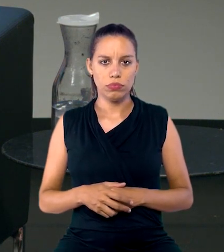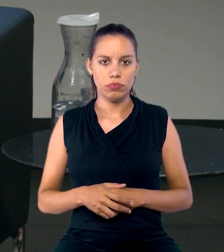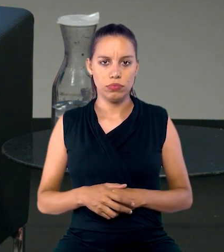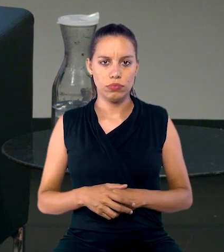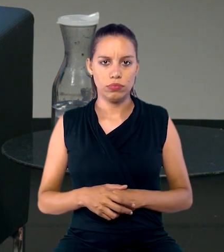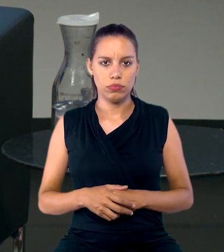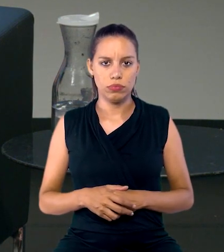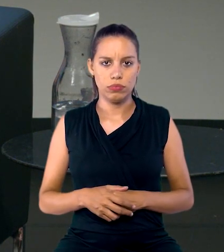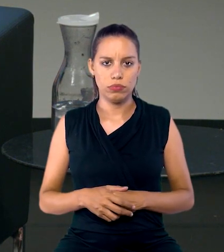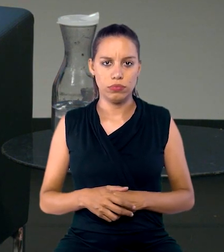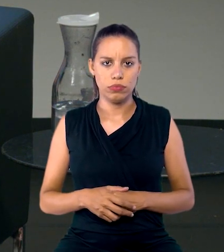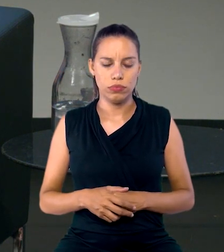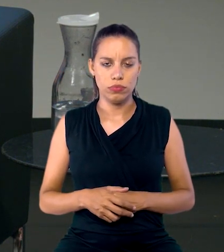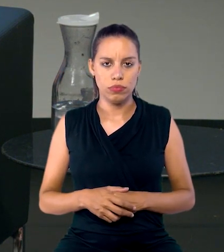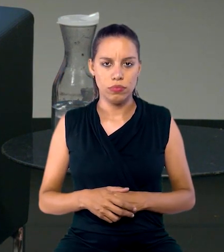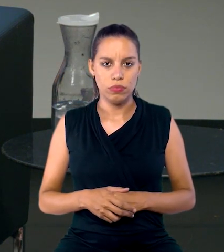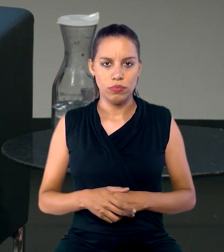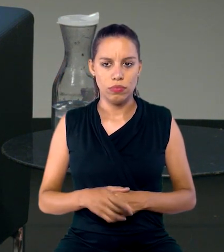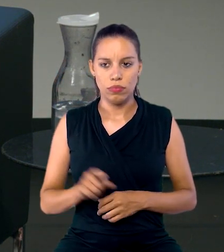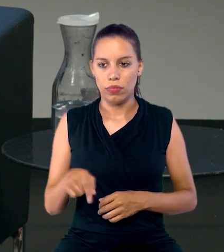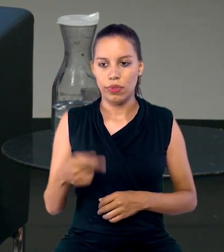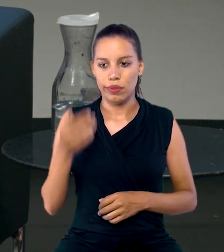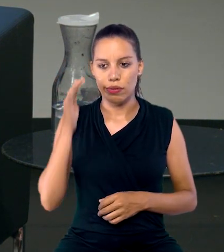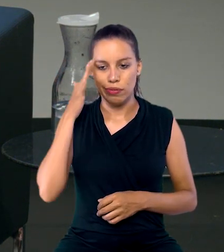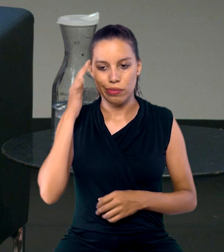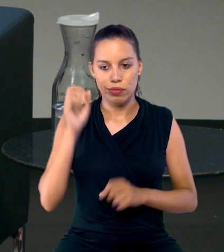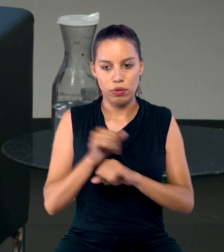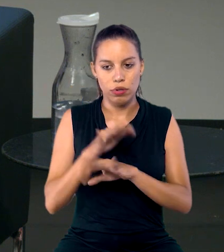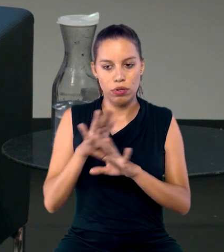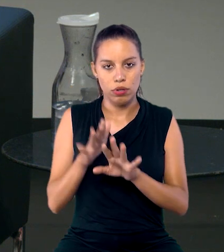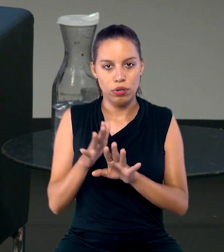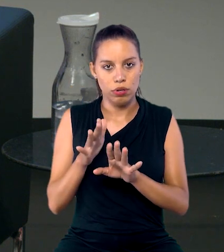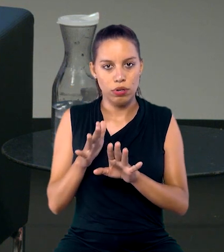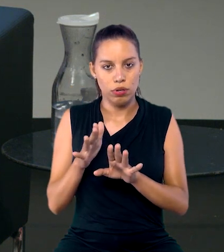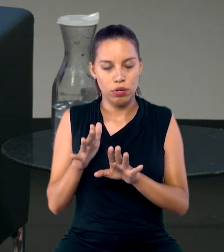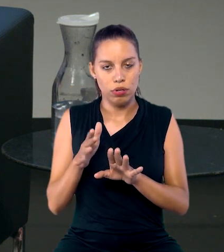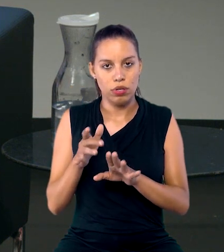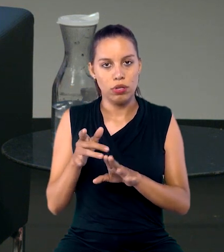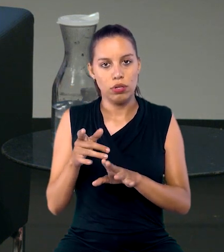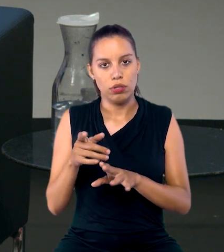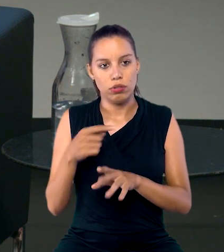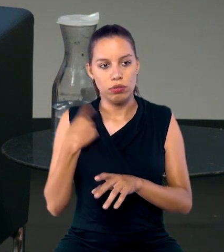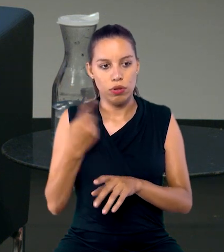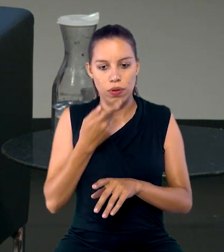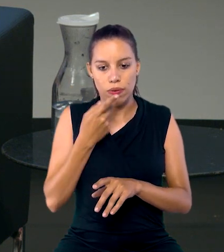é o deslocamento das centralidades que a gente vem